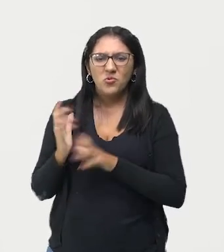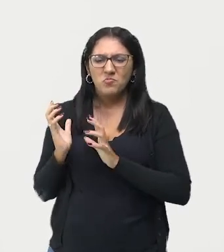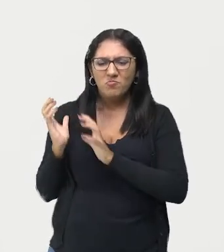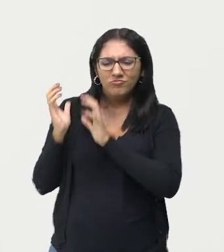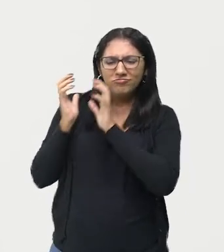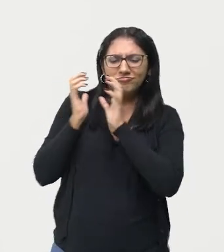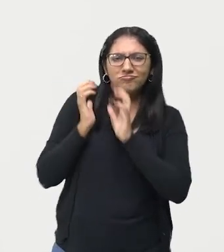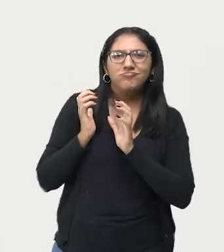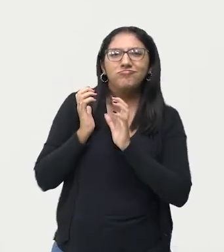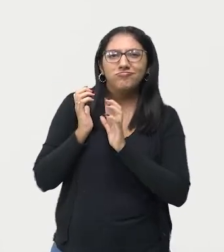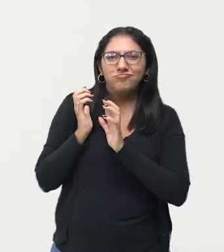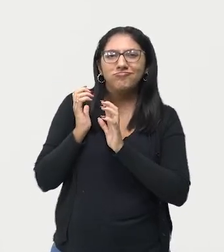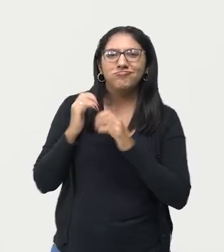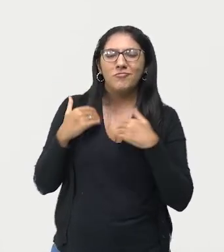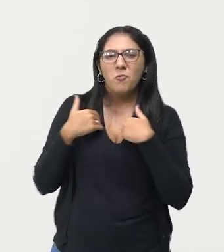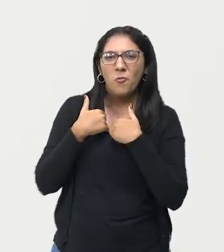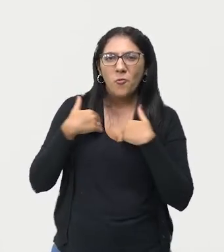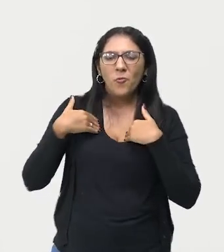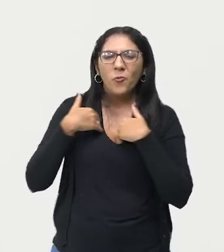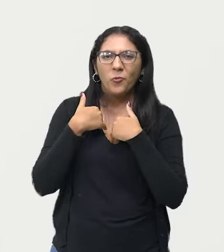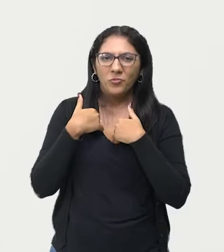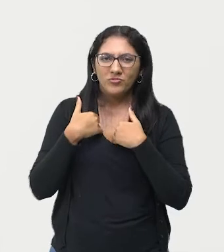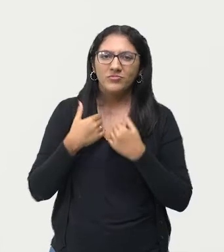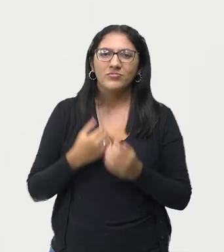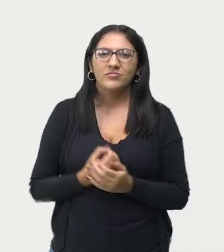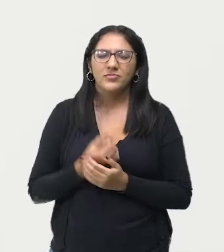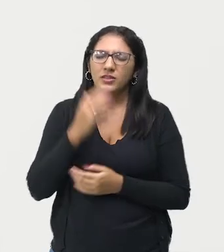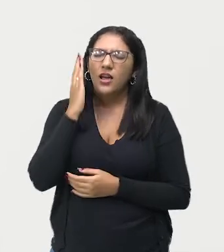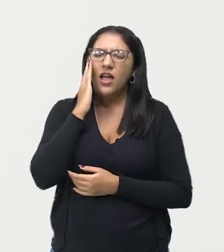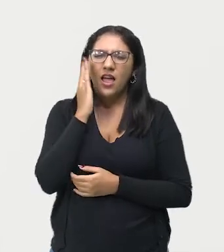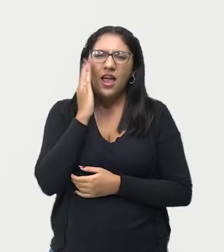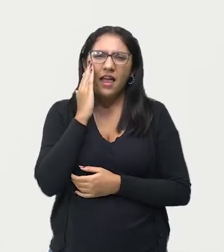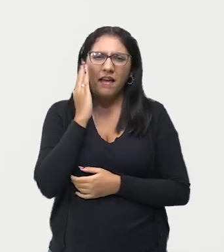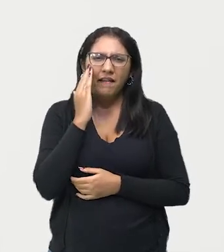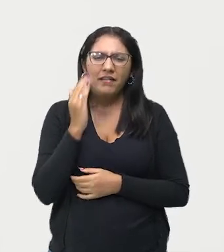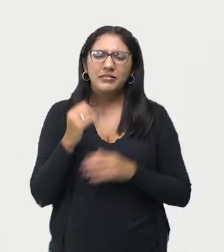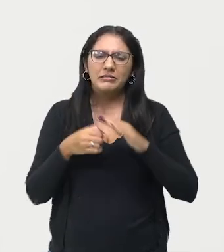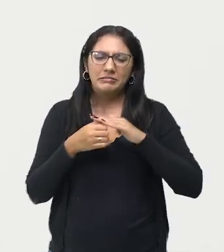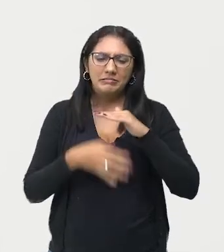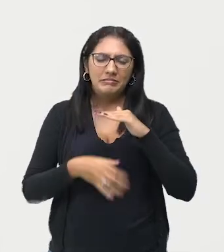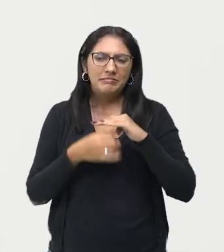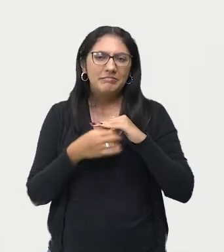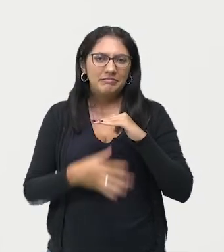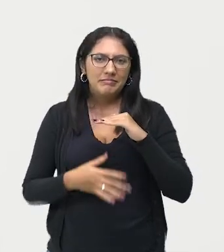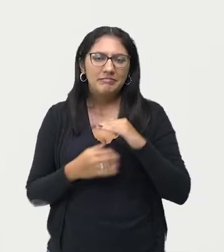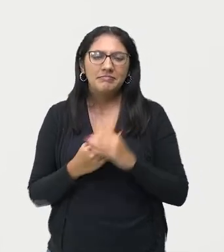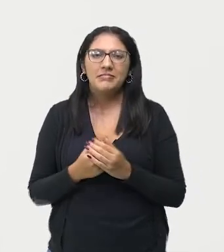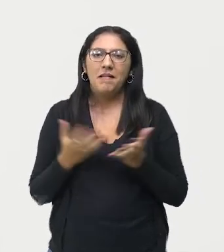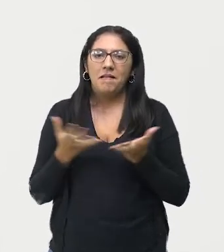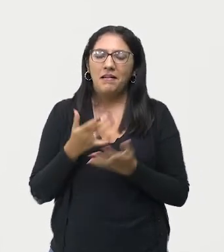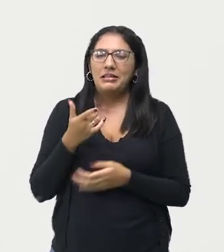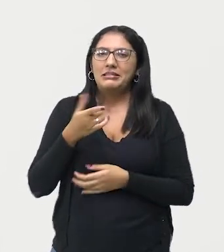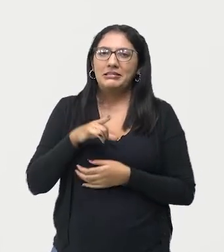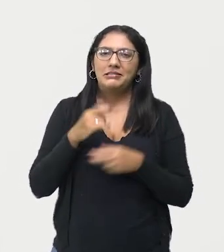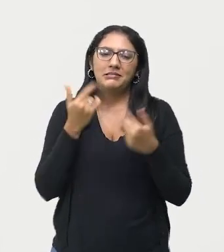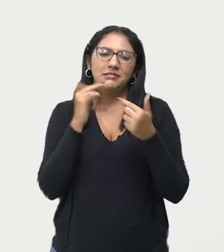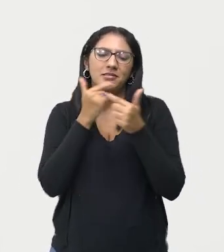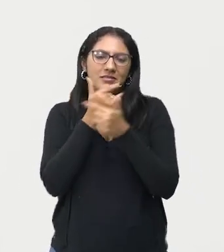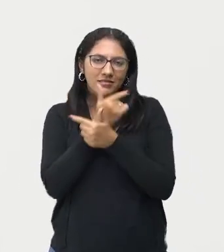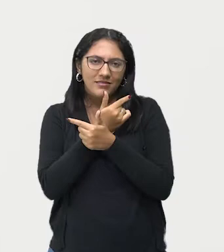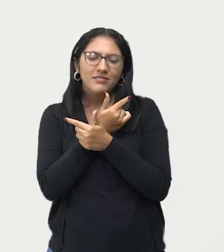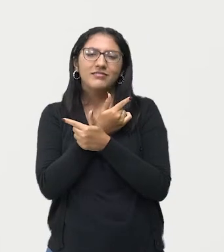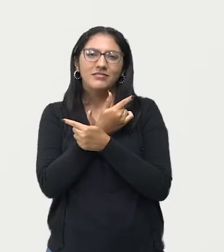burro. Está claro que os comentários não se fizeram demorar e dessa vez seguidos de